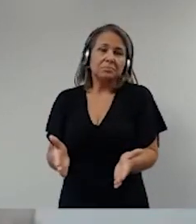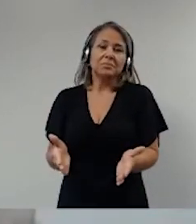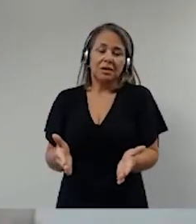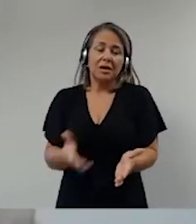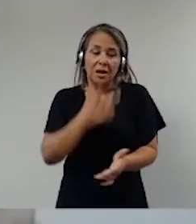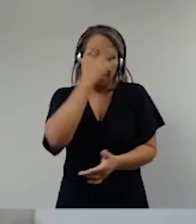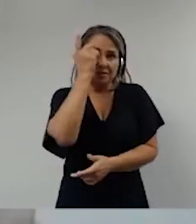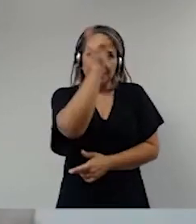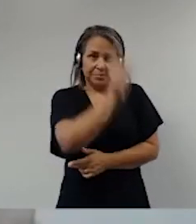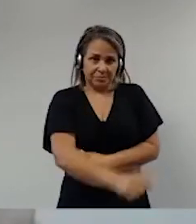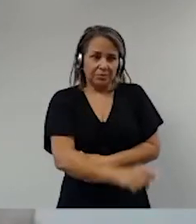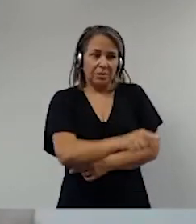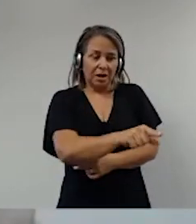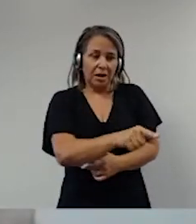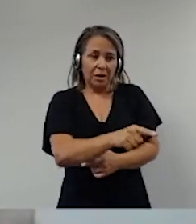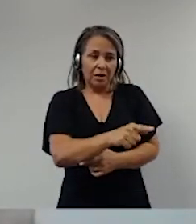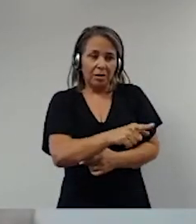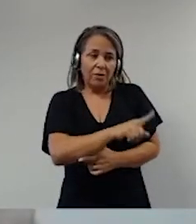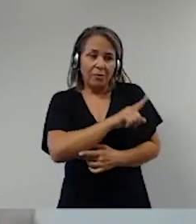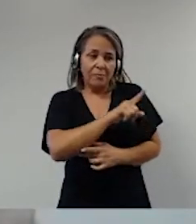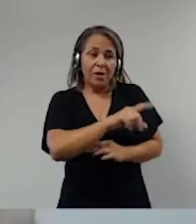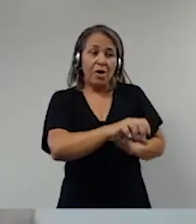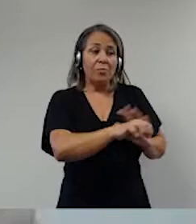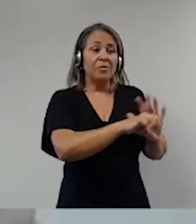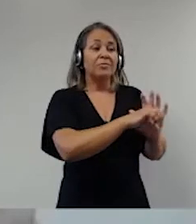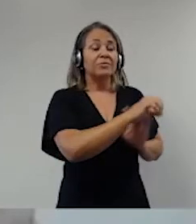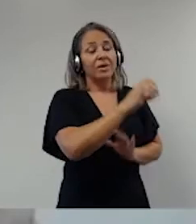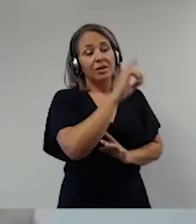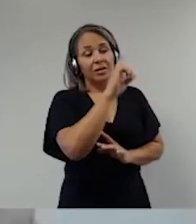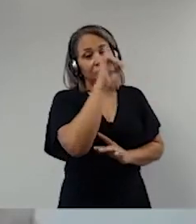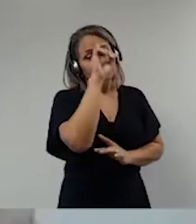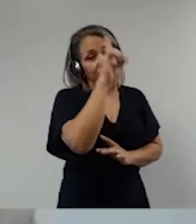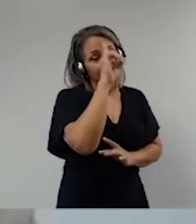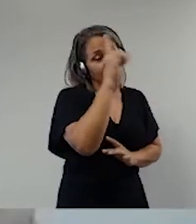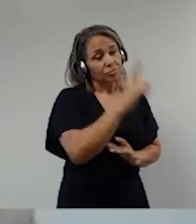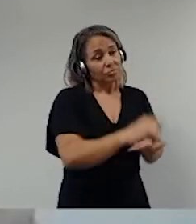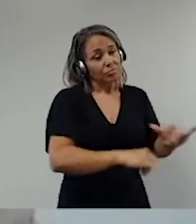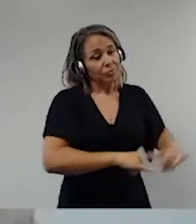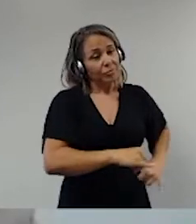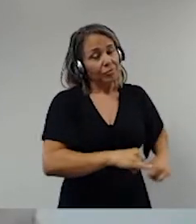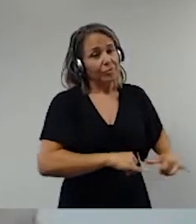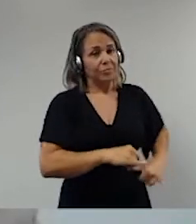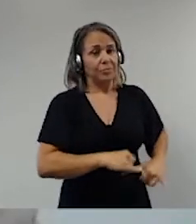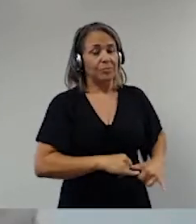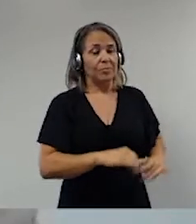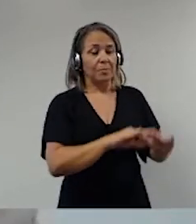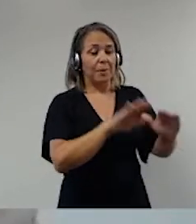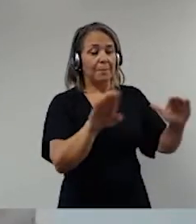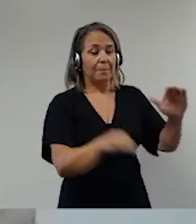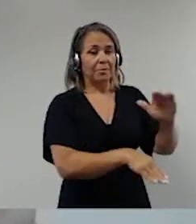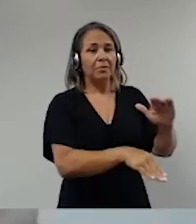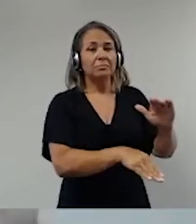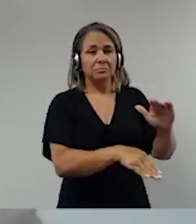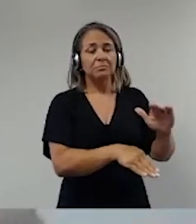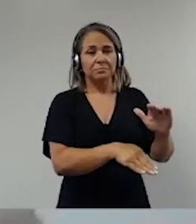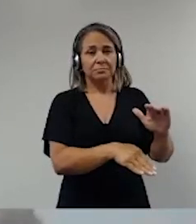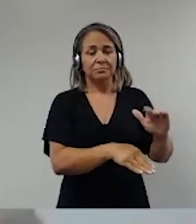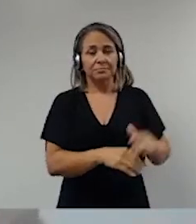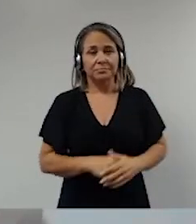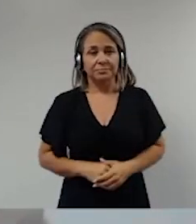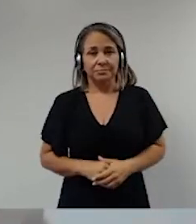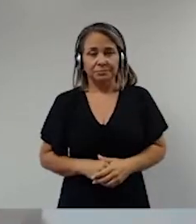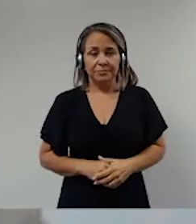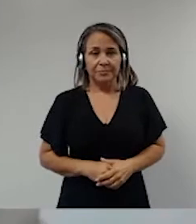essa pessoa é vítima, portanto, de um estado de desvantagem.